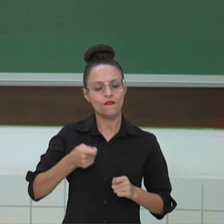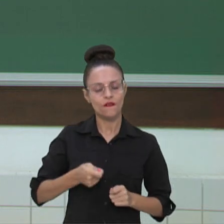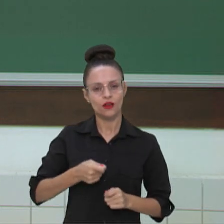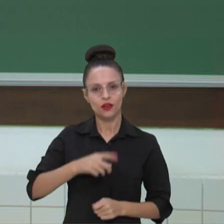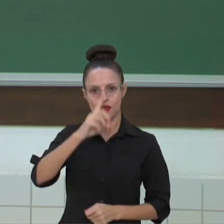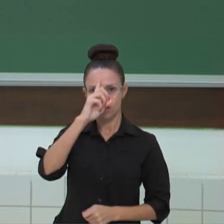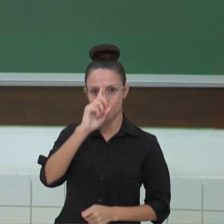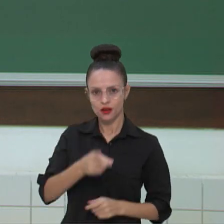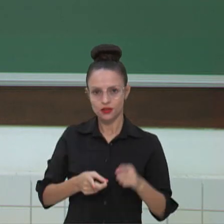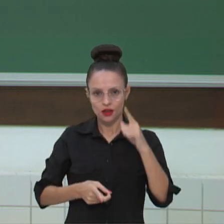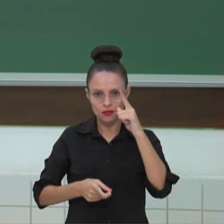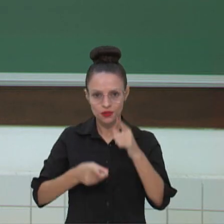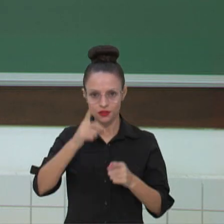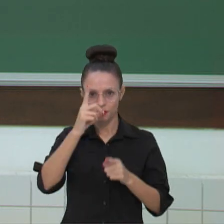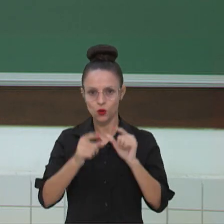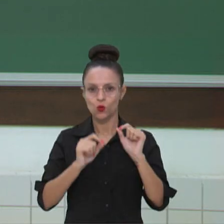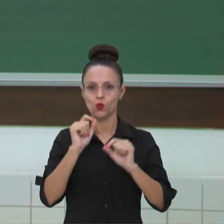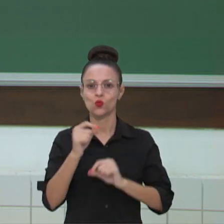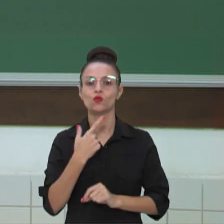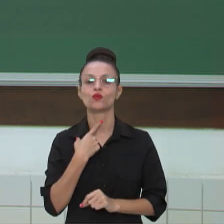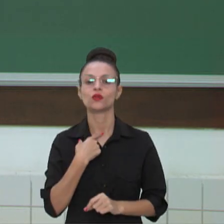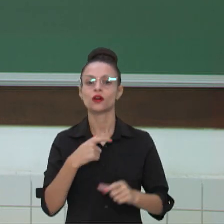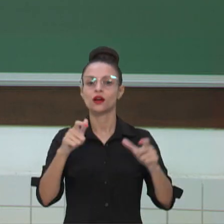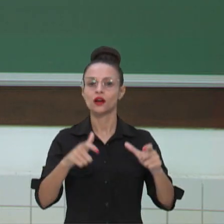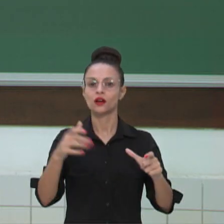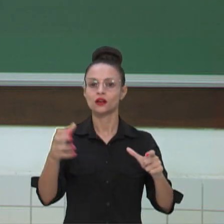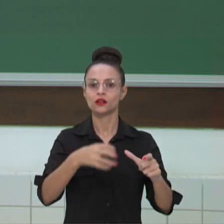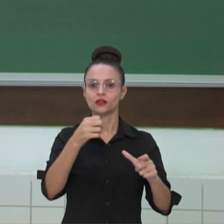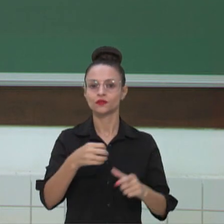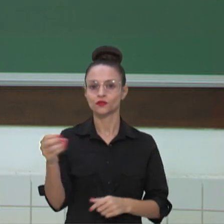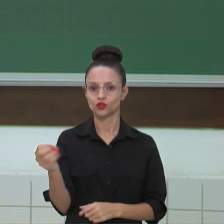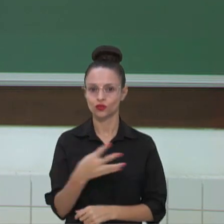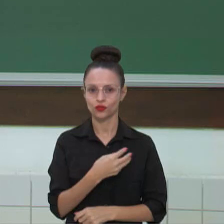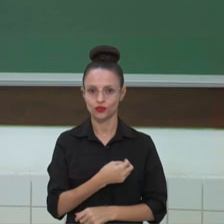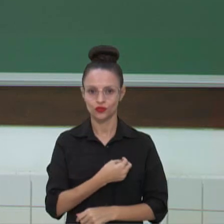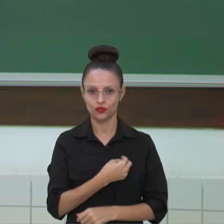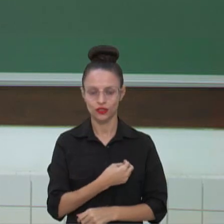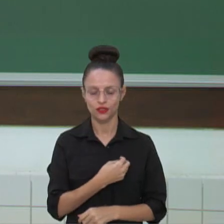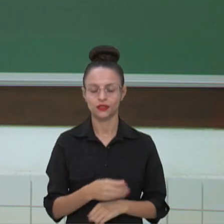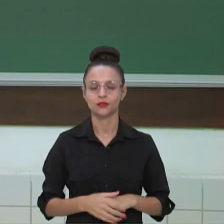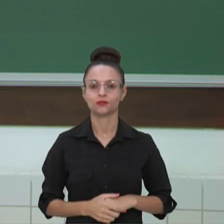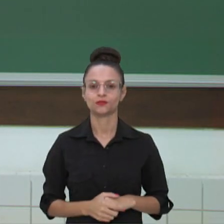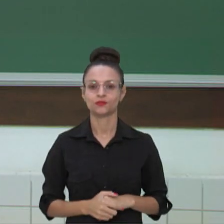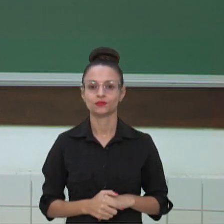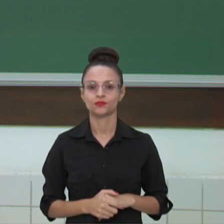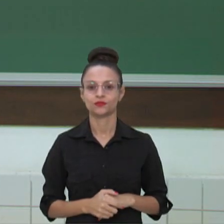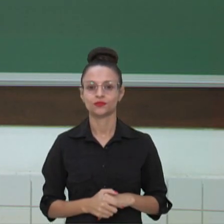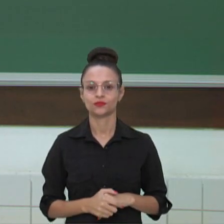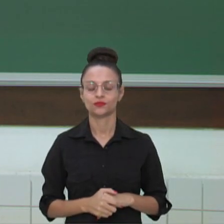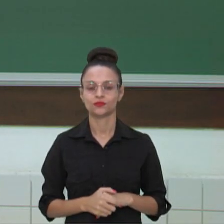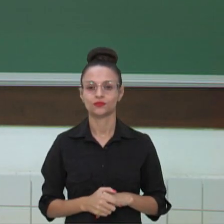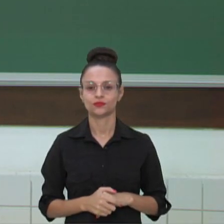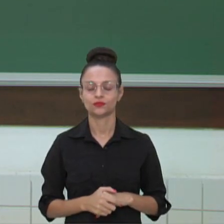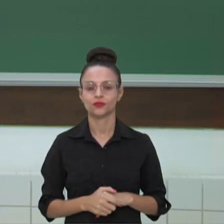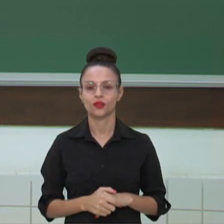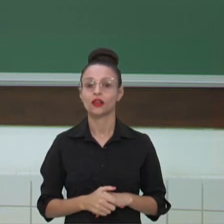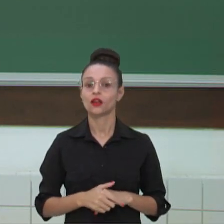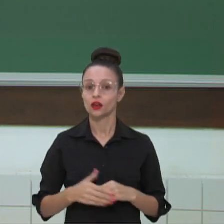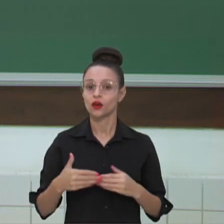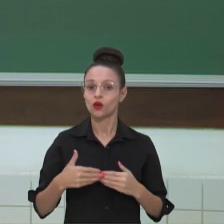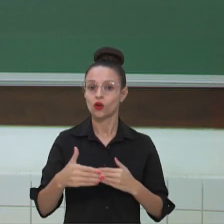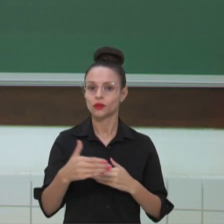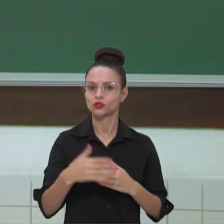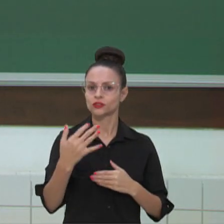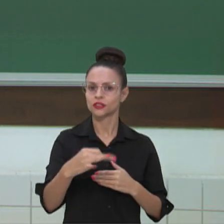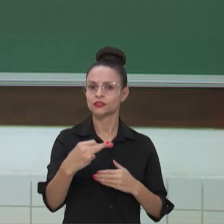que desejavam para essa nova colônia, para essa nova vida. Já que vieram vários colonos e começou a dar certo, cada